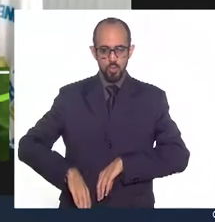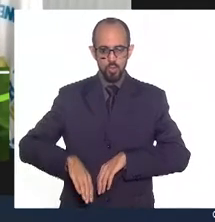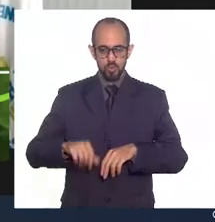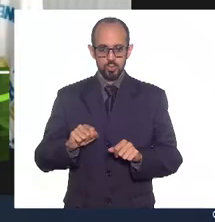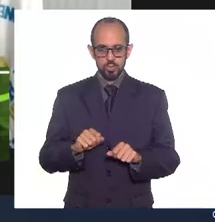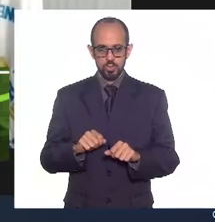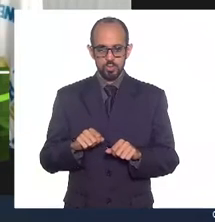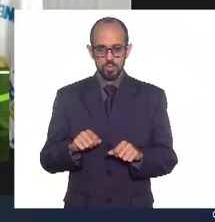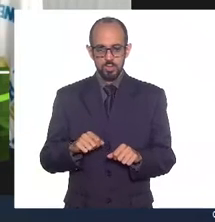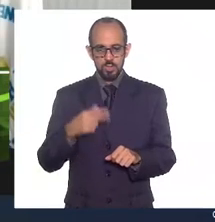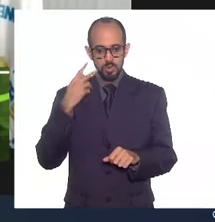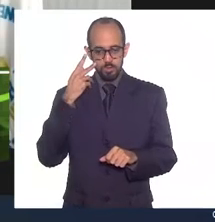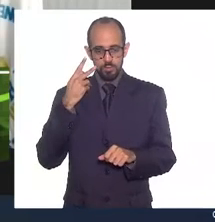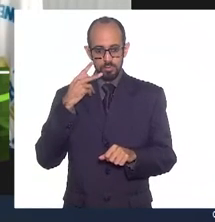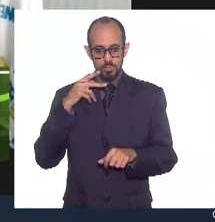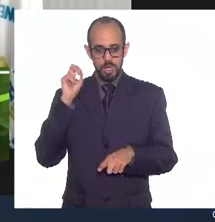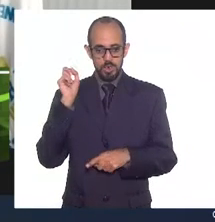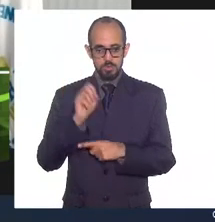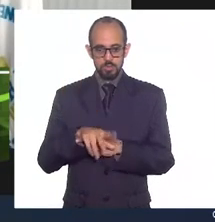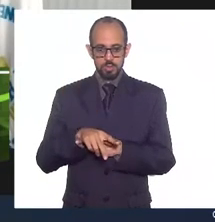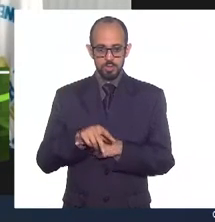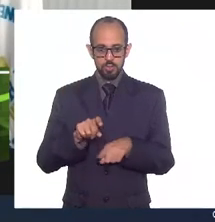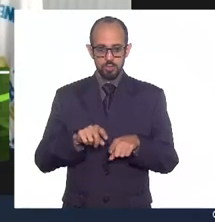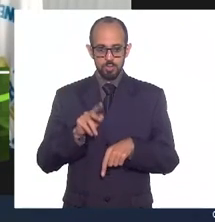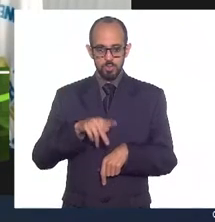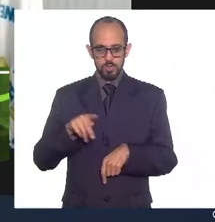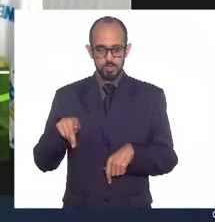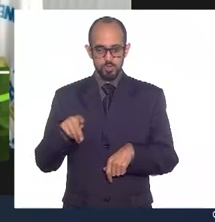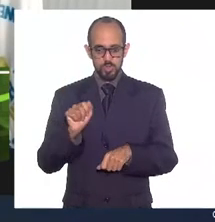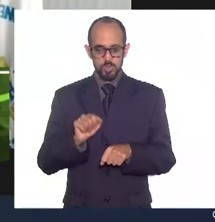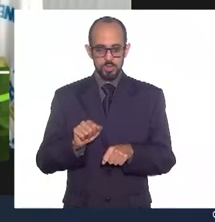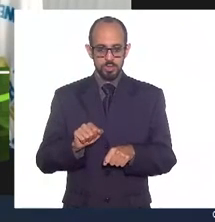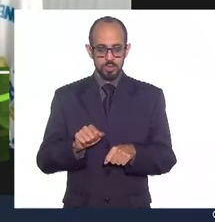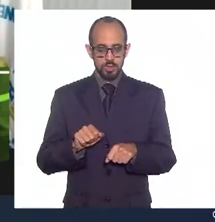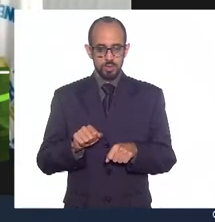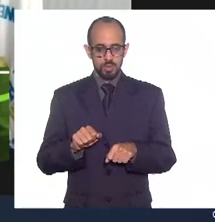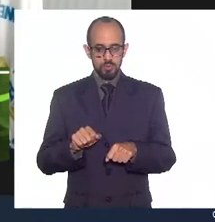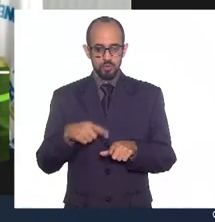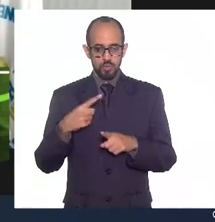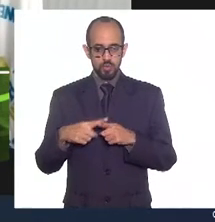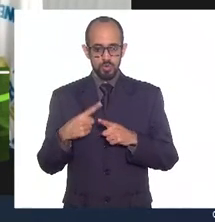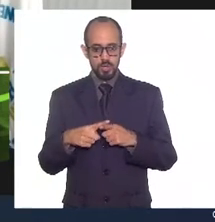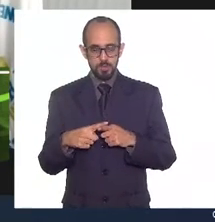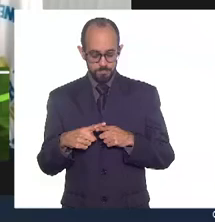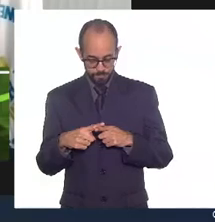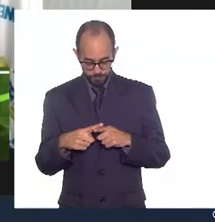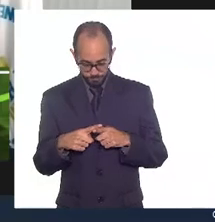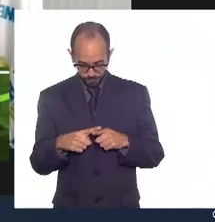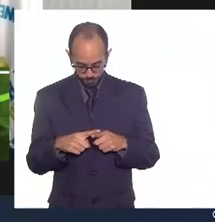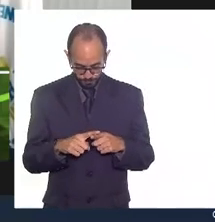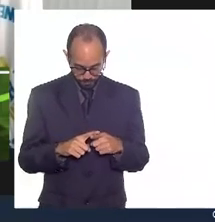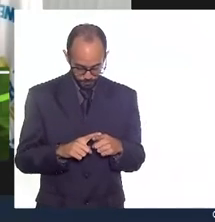para a contratação de professores para os seus quadros porque nós